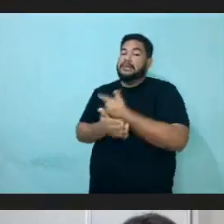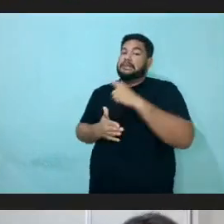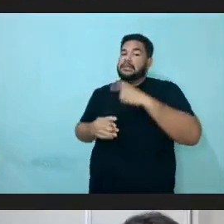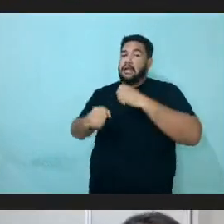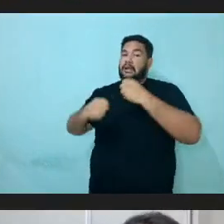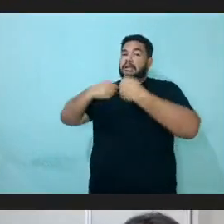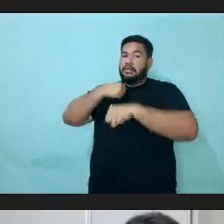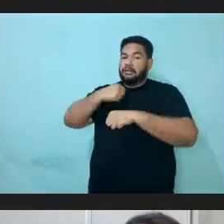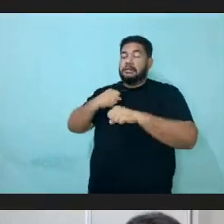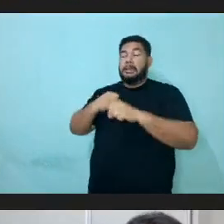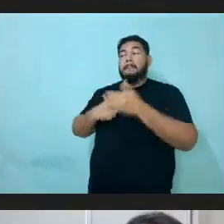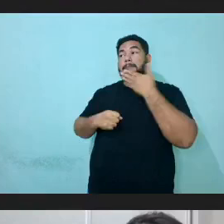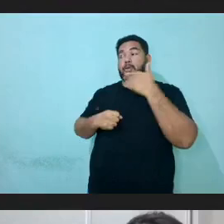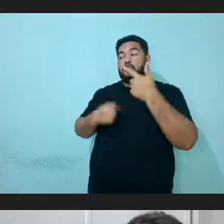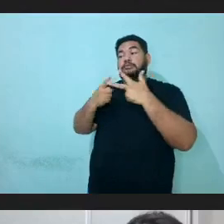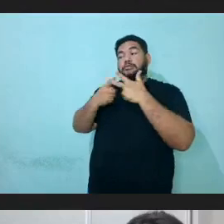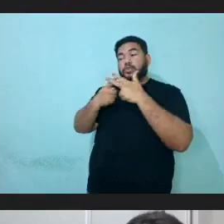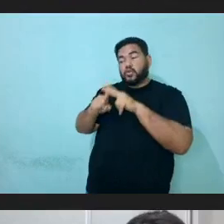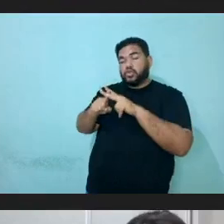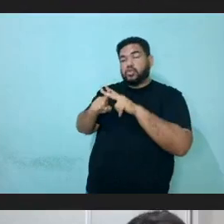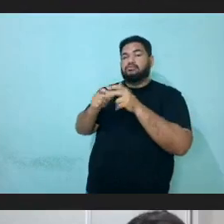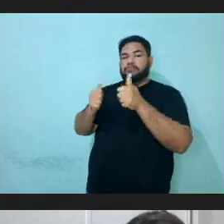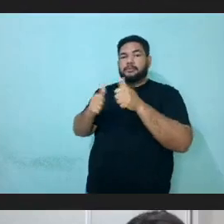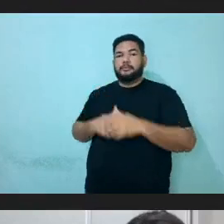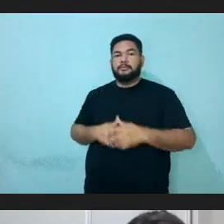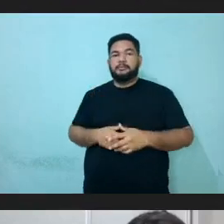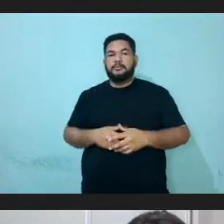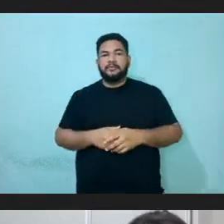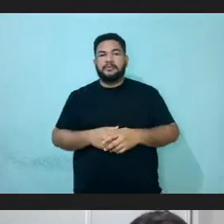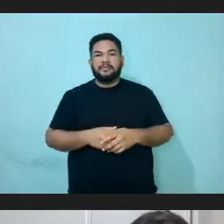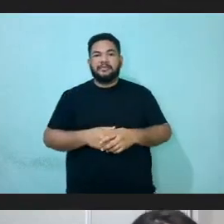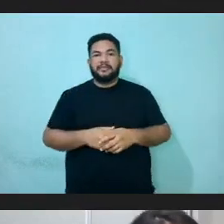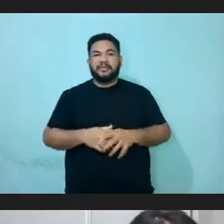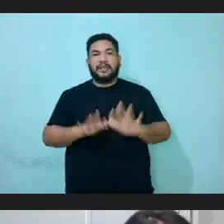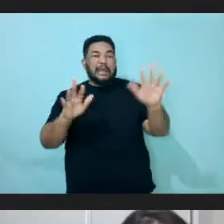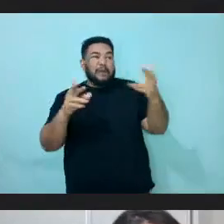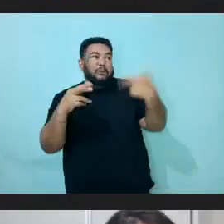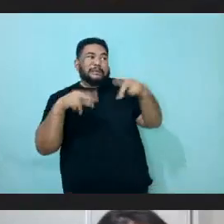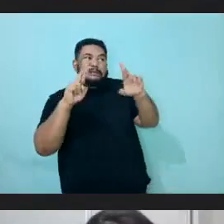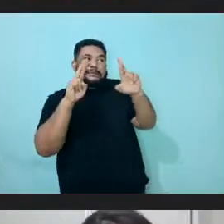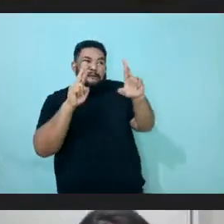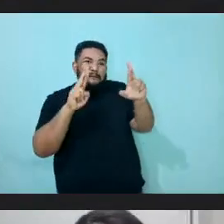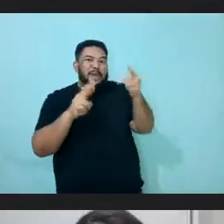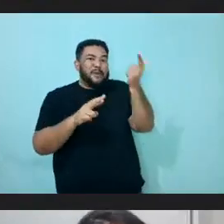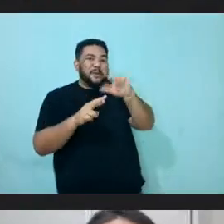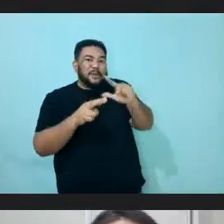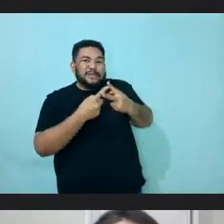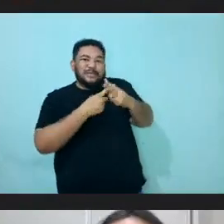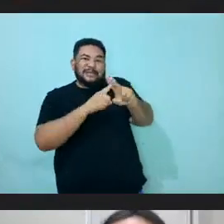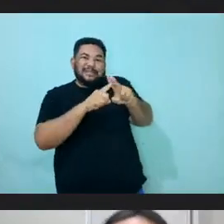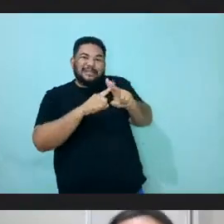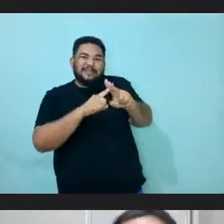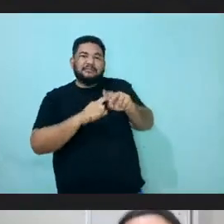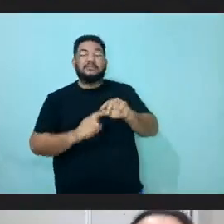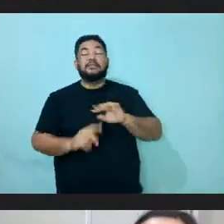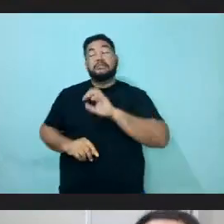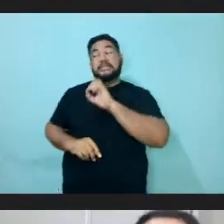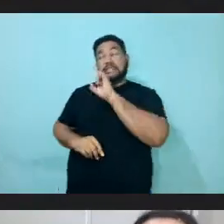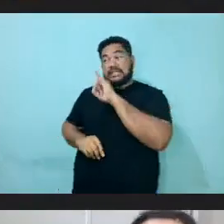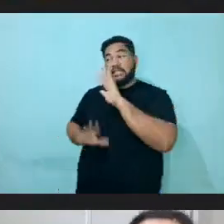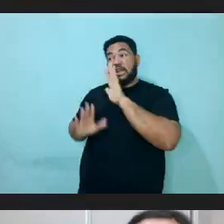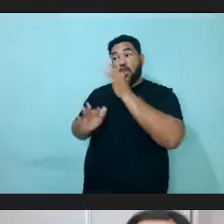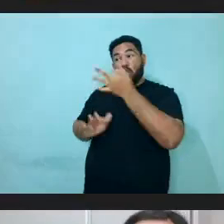a tempo. Eu espero que eu tenha corrigido a tempo. Então, se já cessou a dor, imagino que sim,